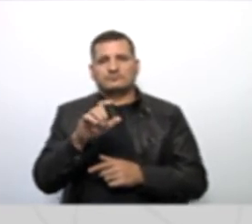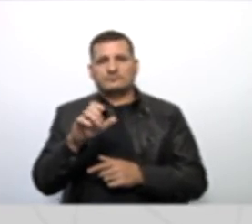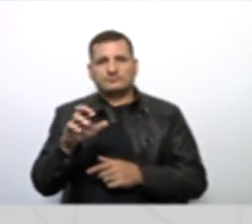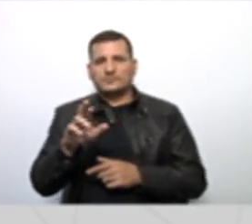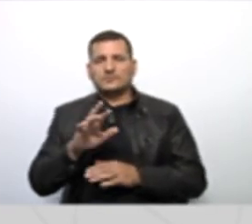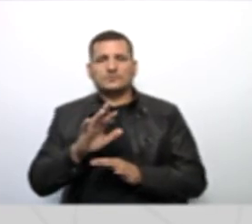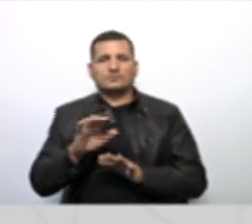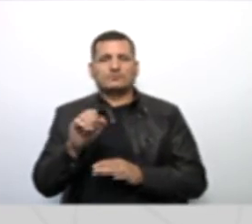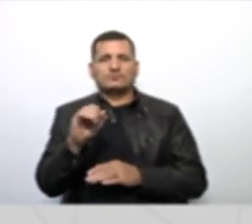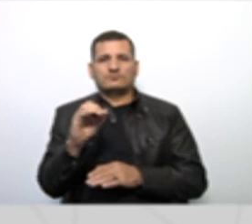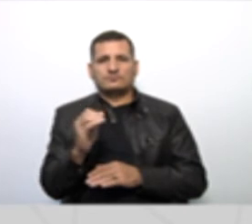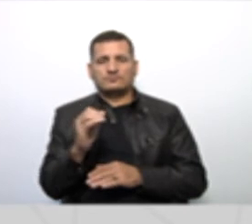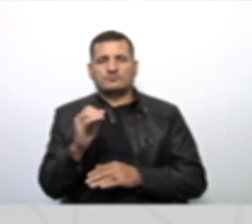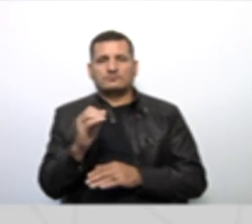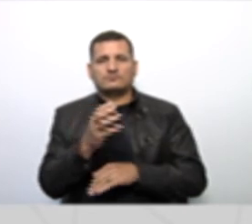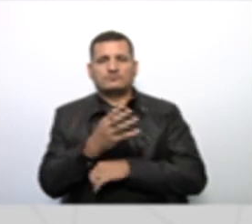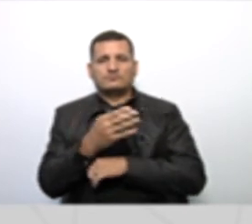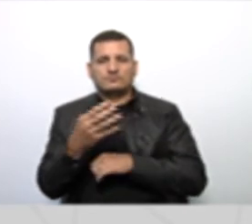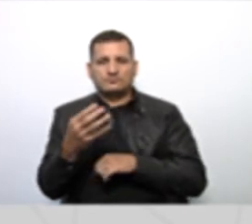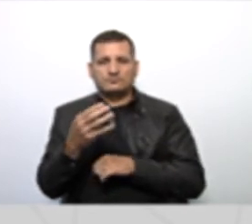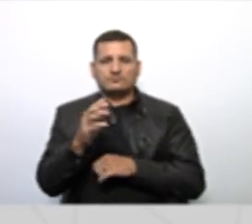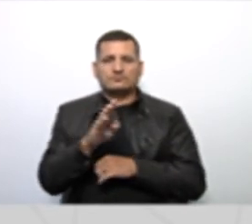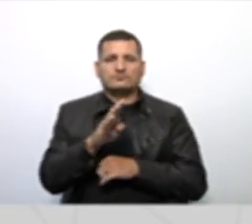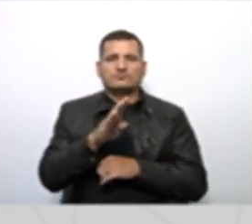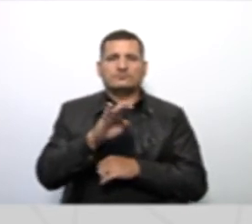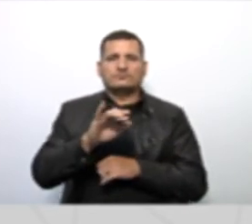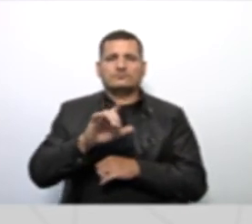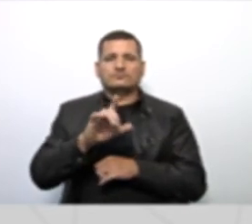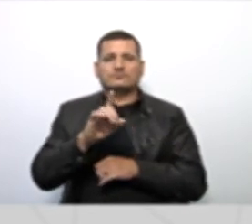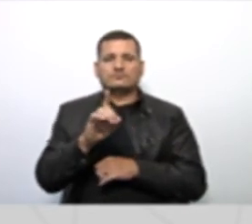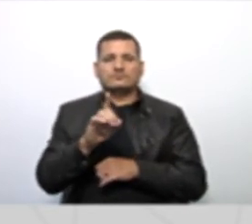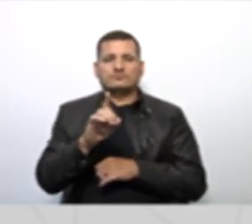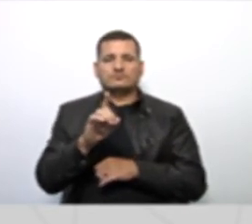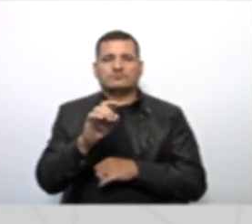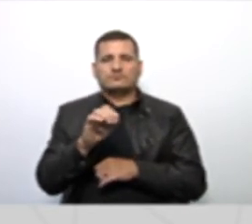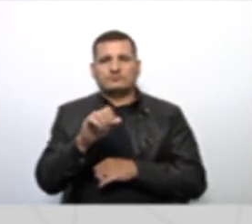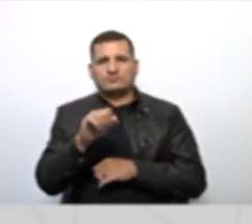Windows. E o BuildZone para Android.